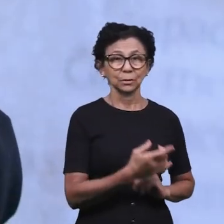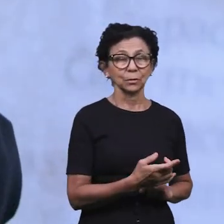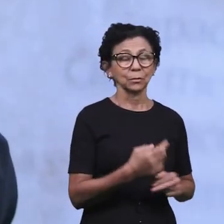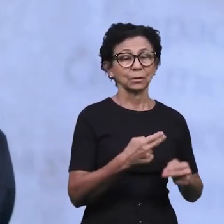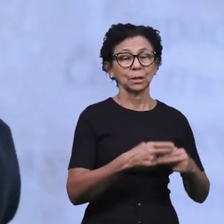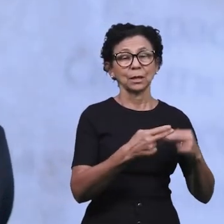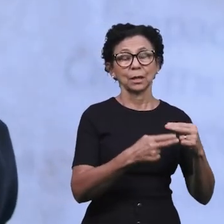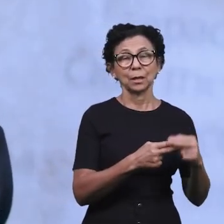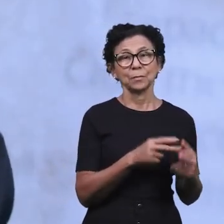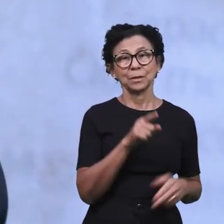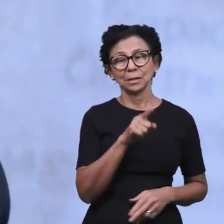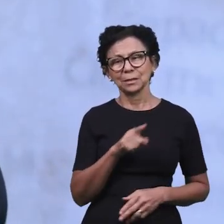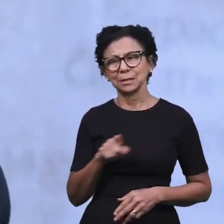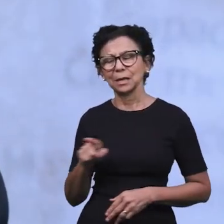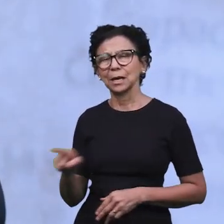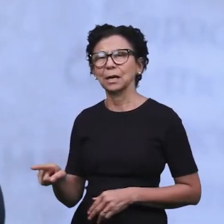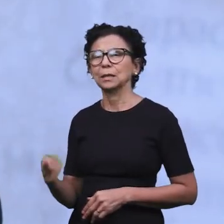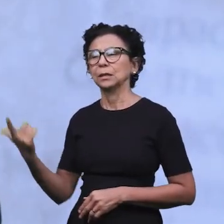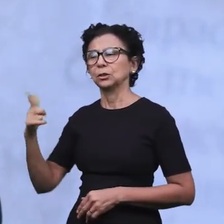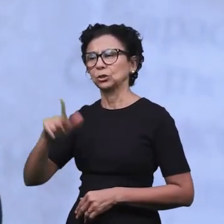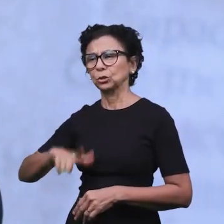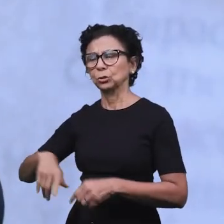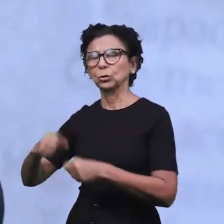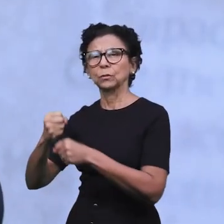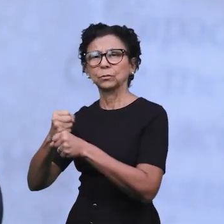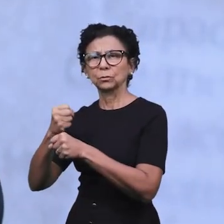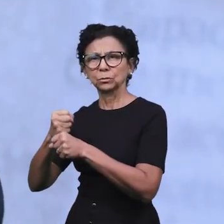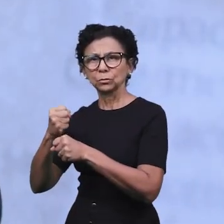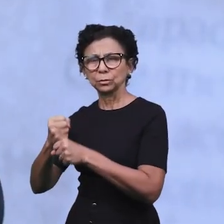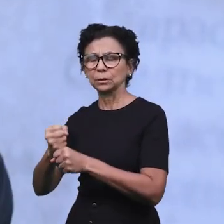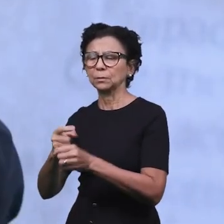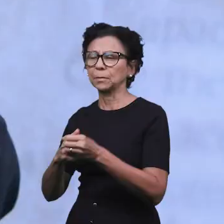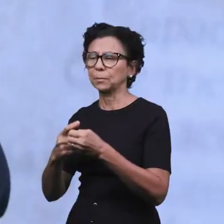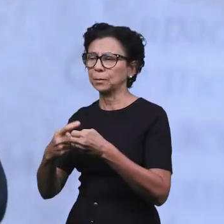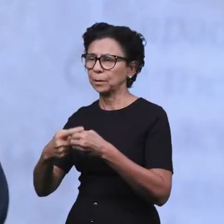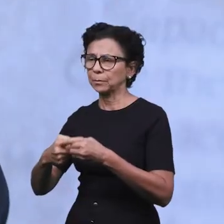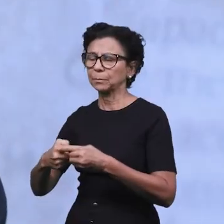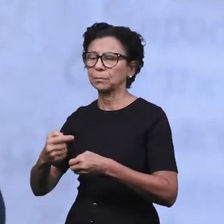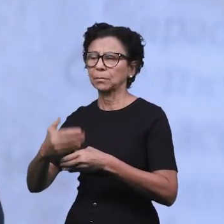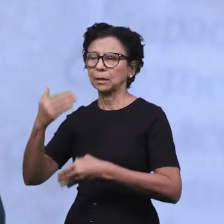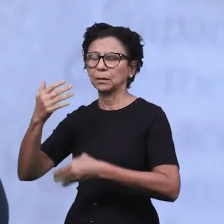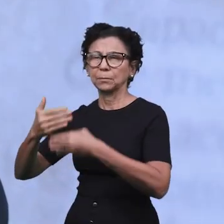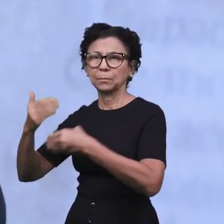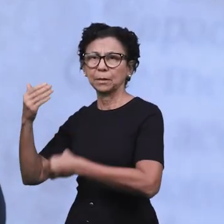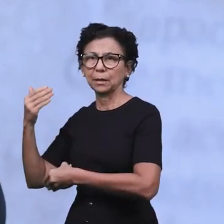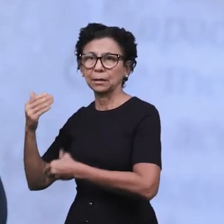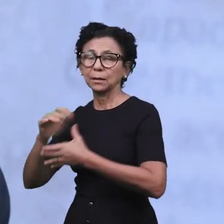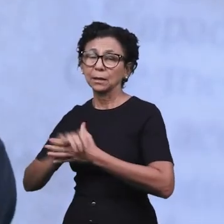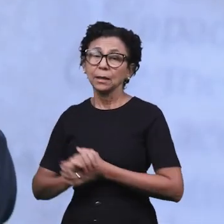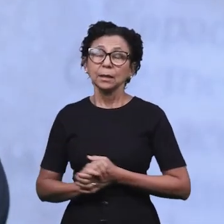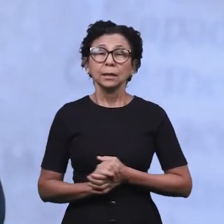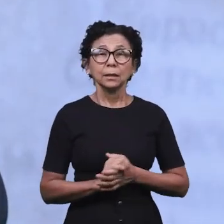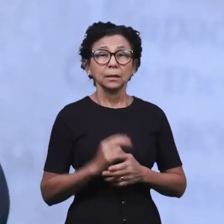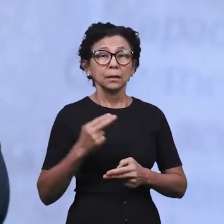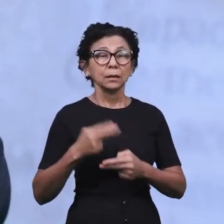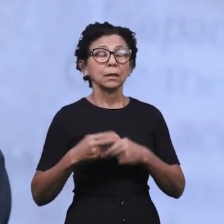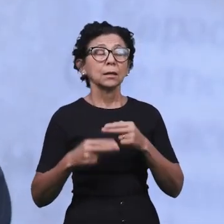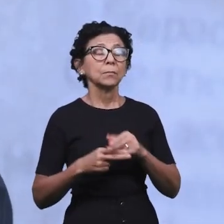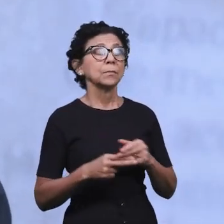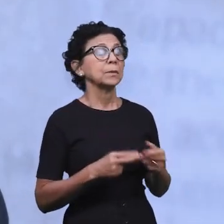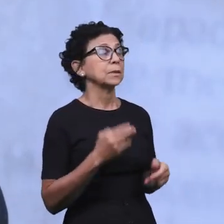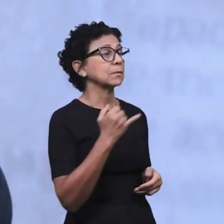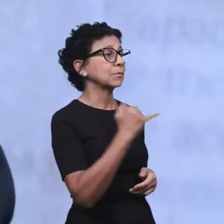voltasse a ser uma cidade que funcionasse normalmente. E ele leva este assunto ao rei, e o rei pergunta para ele o